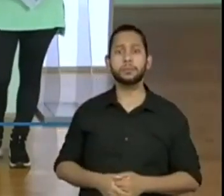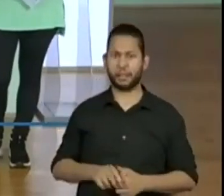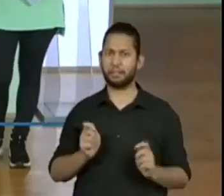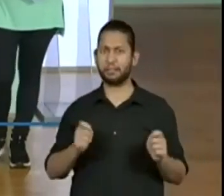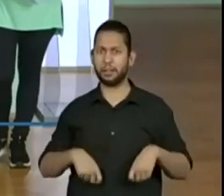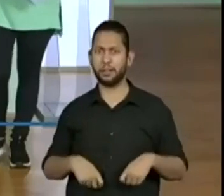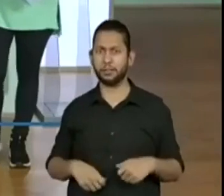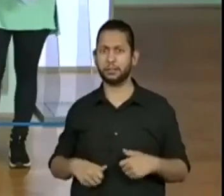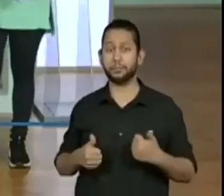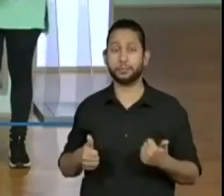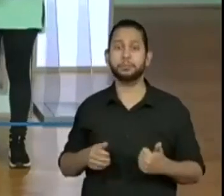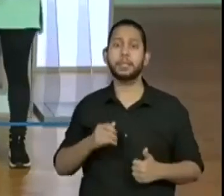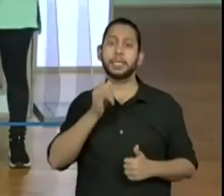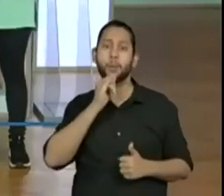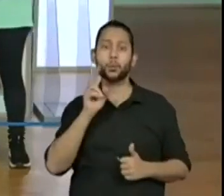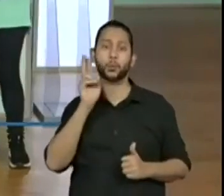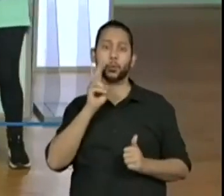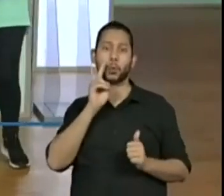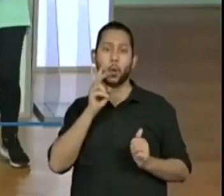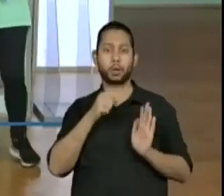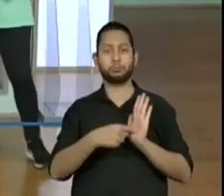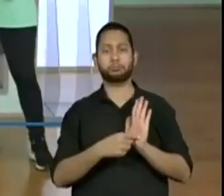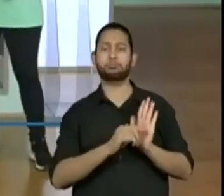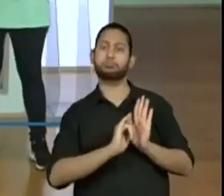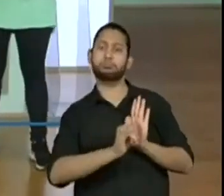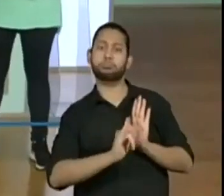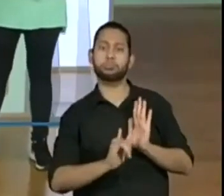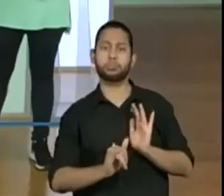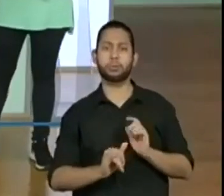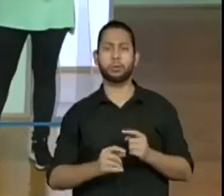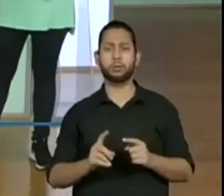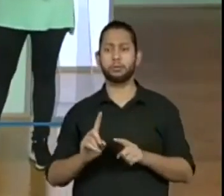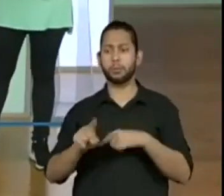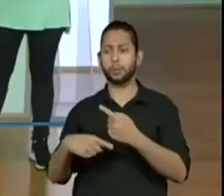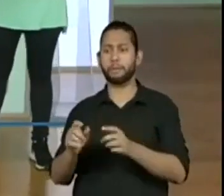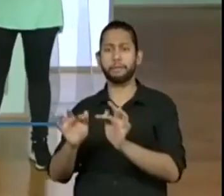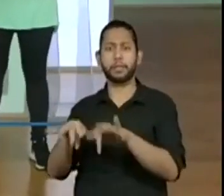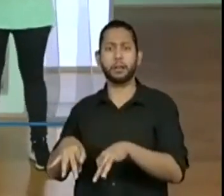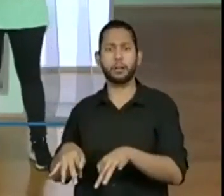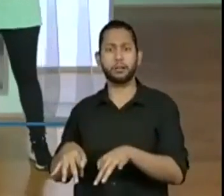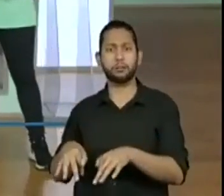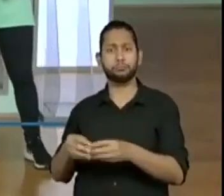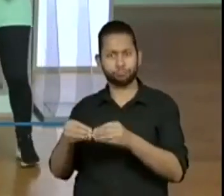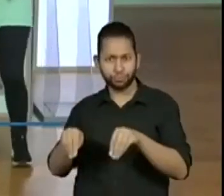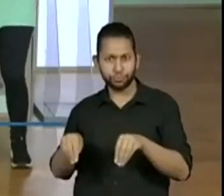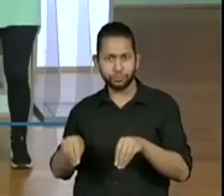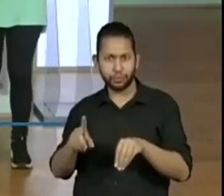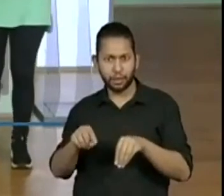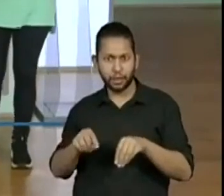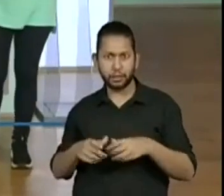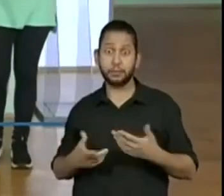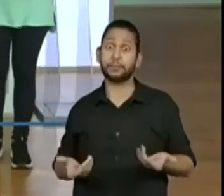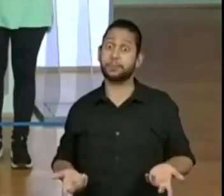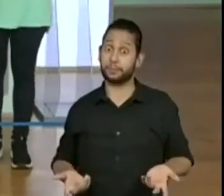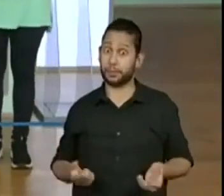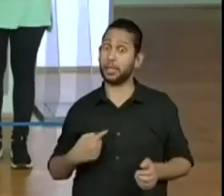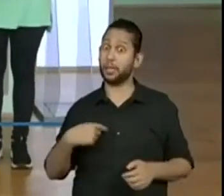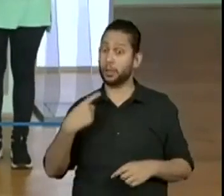Será? Por exemplo, se eu mudo o meio da história, será que isso não afetaria ali o final? Né, eu também teria